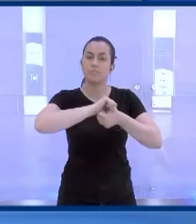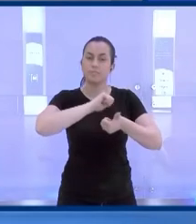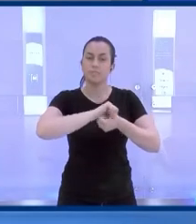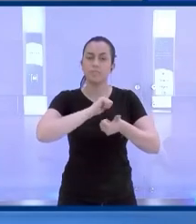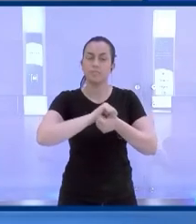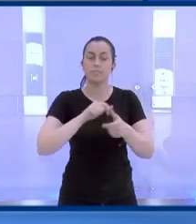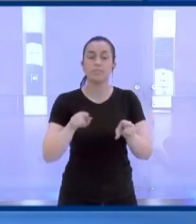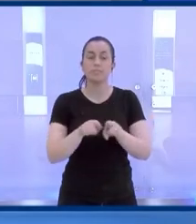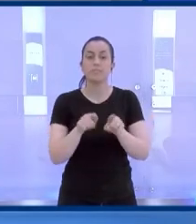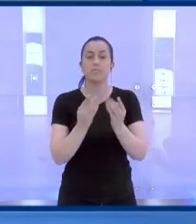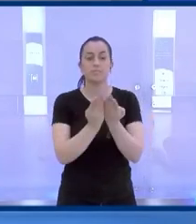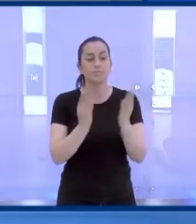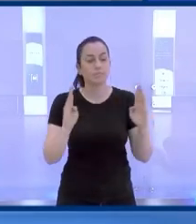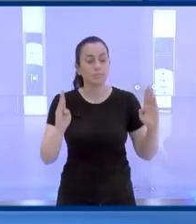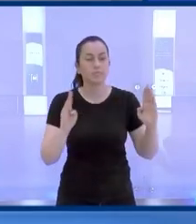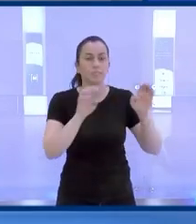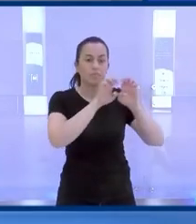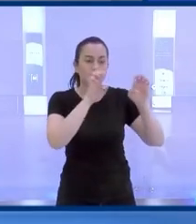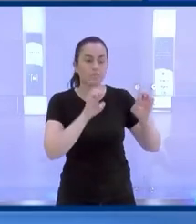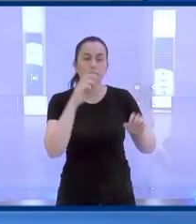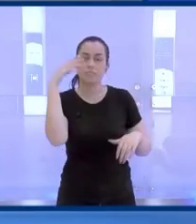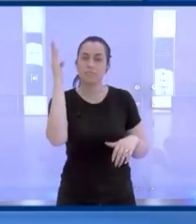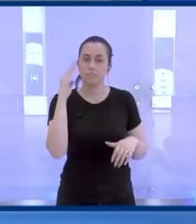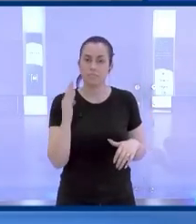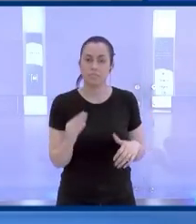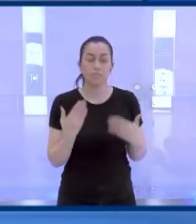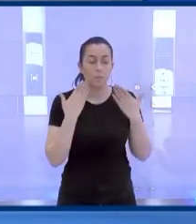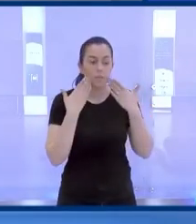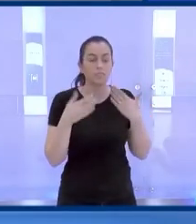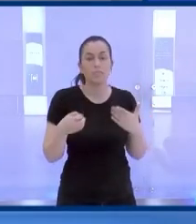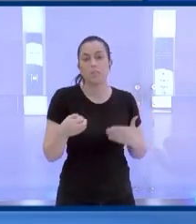abrir o mercado de infraestrutura brasileiro a novas oportunidades.